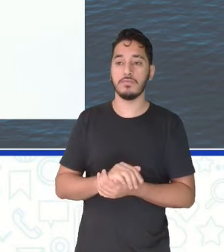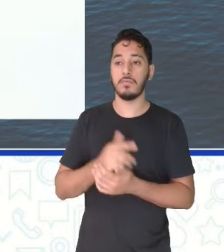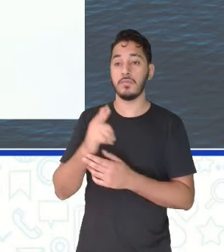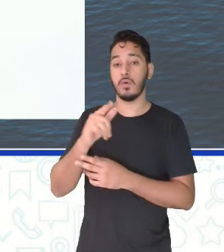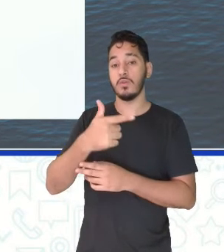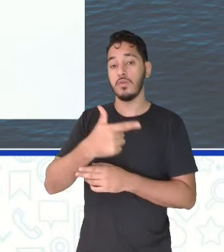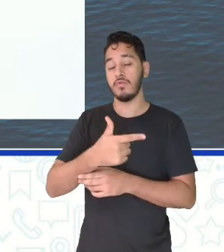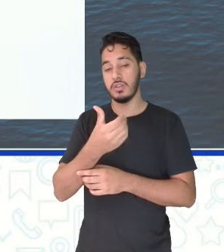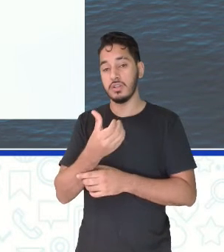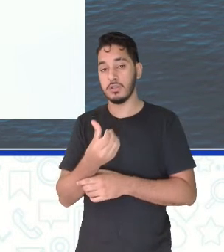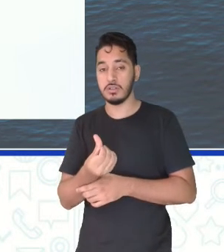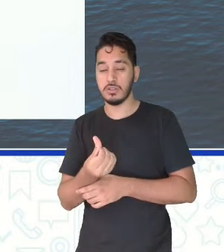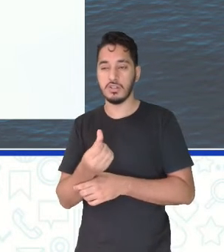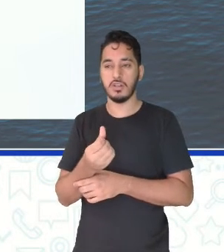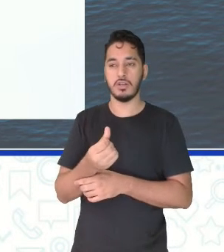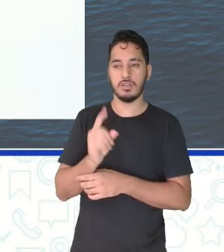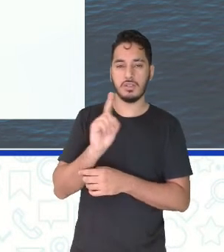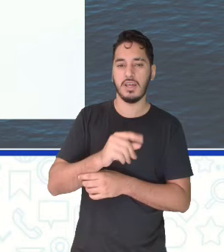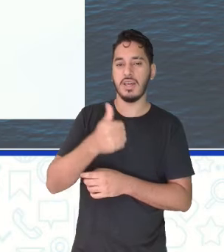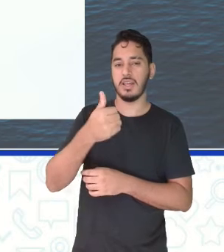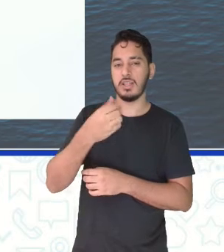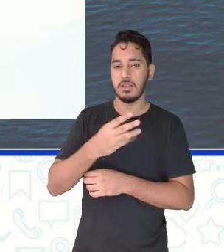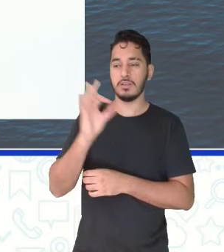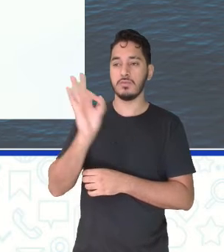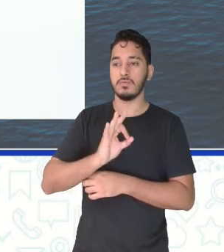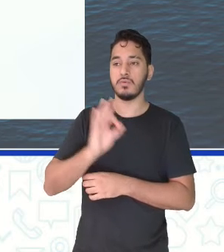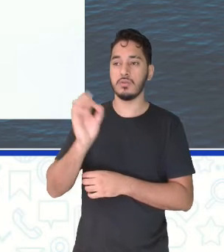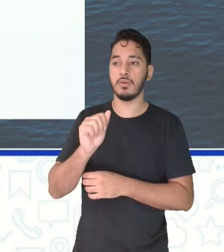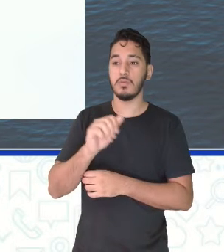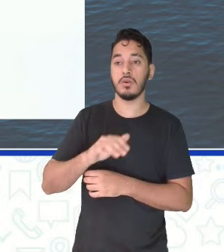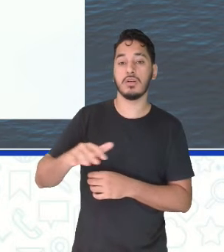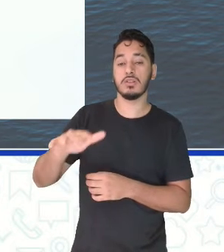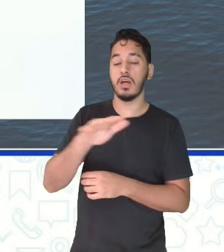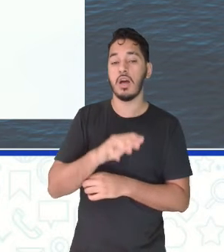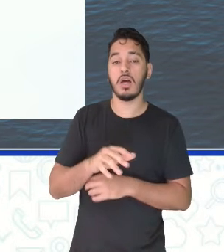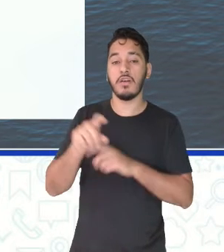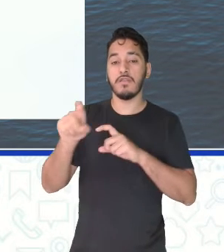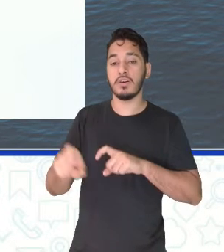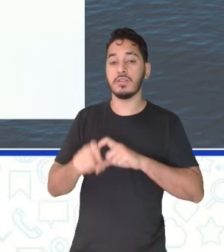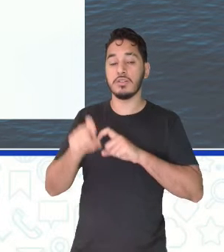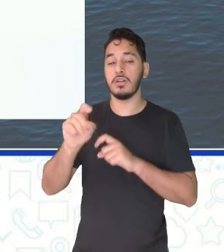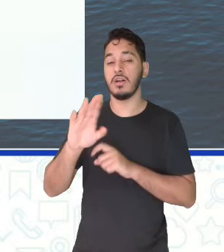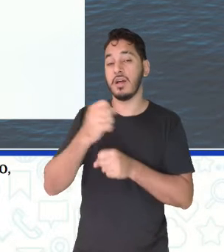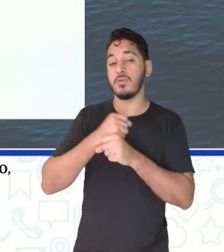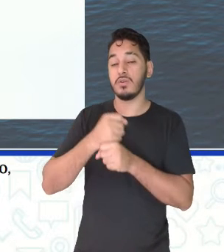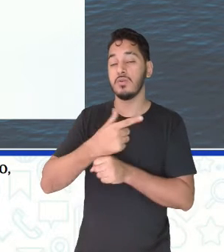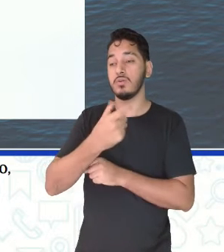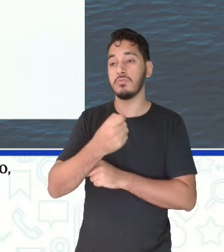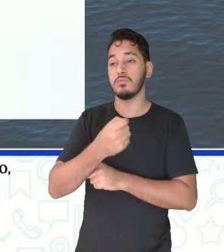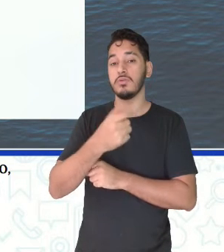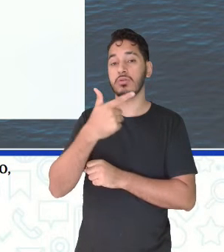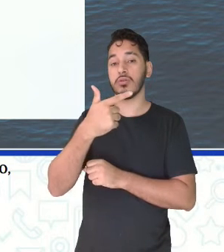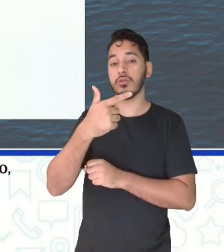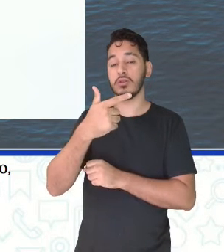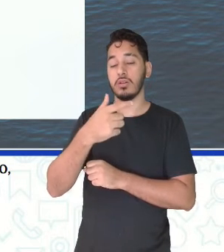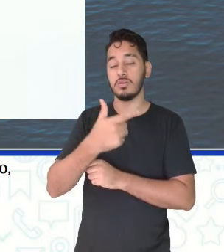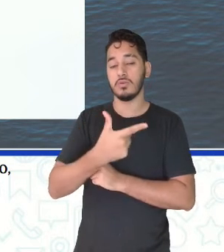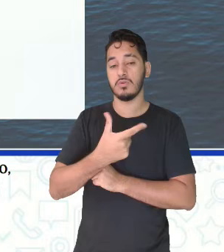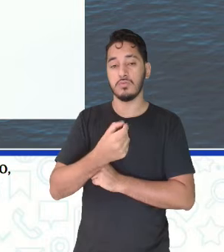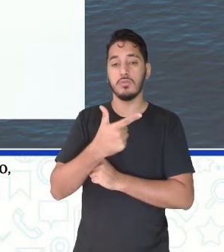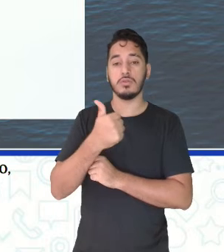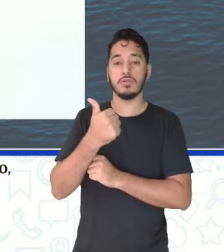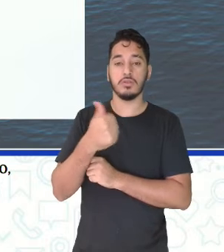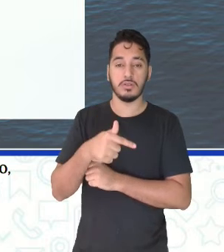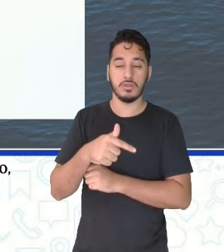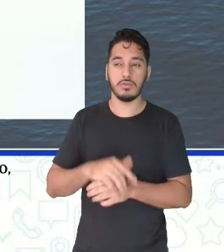conflitos, 13% no caso, são áreas dominadas por fazendeiros. Isso no ano de 2017. Aí, ó, aqueles dados que eu trouxe para